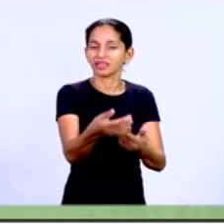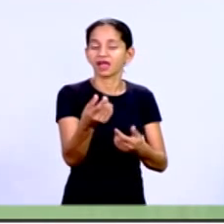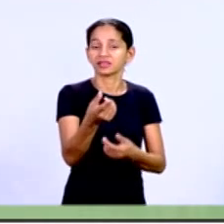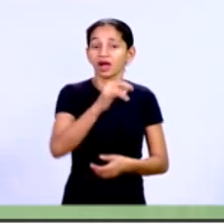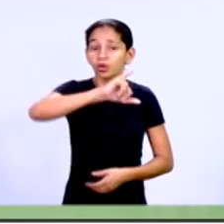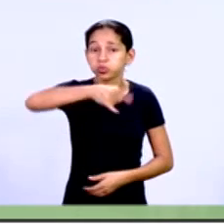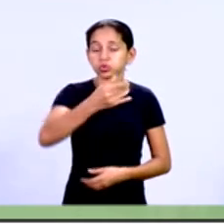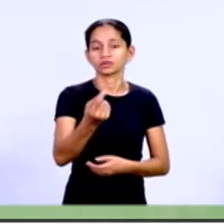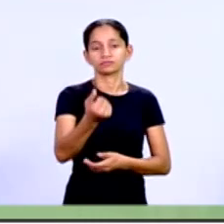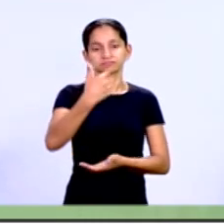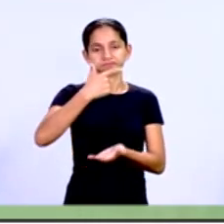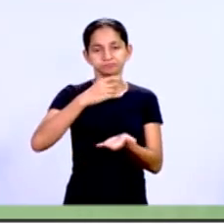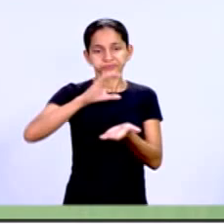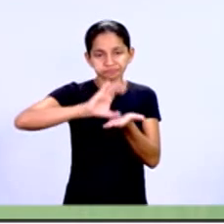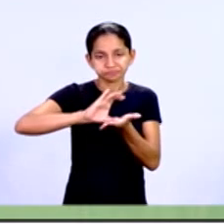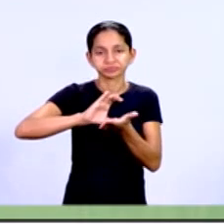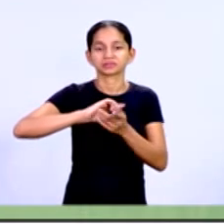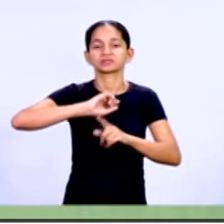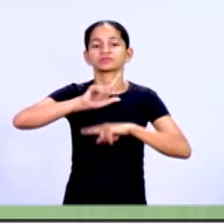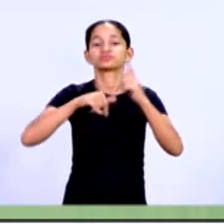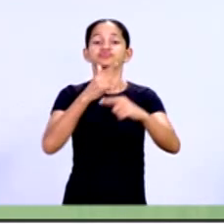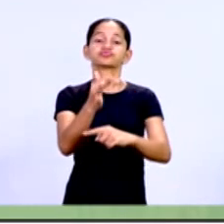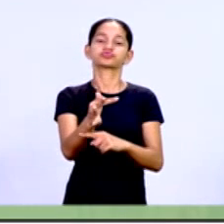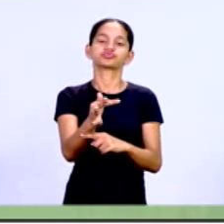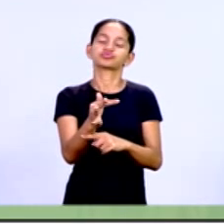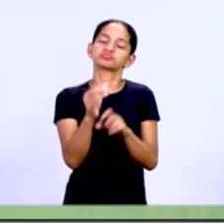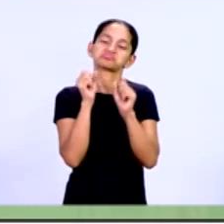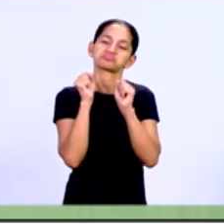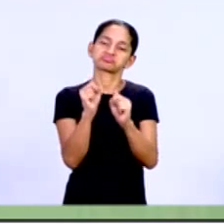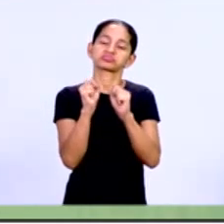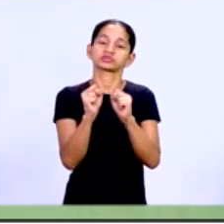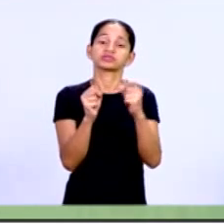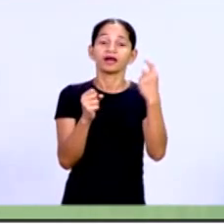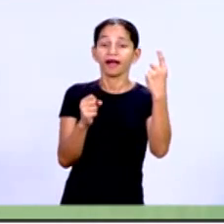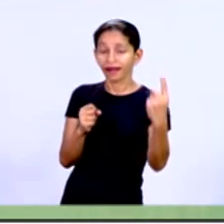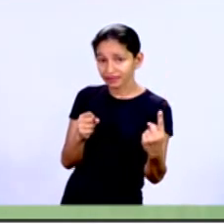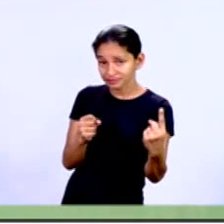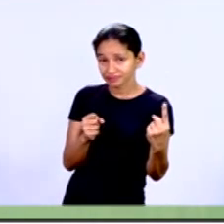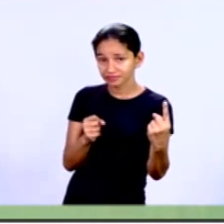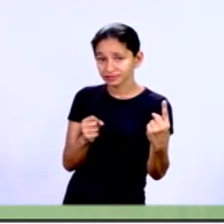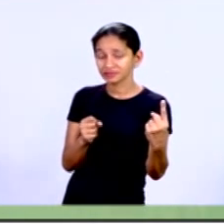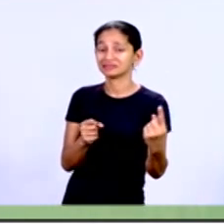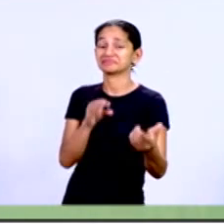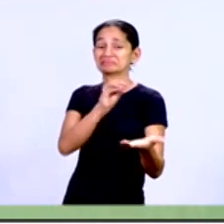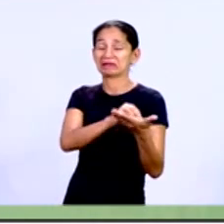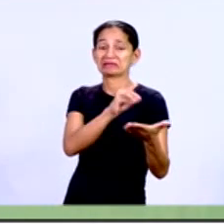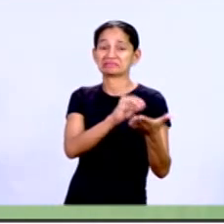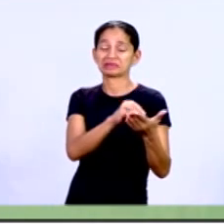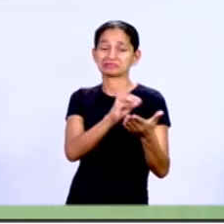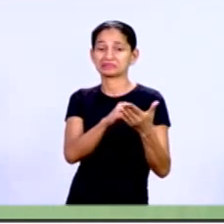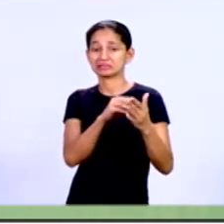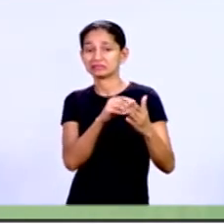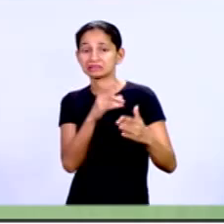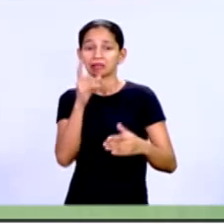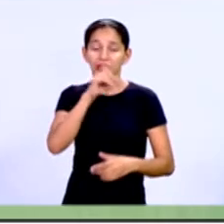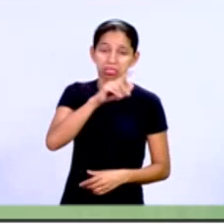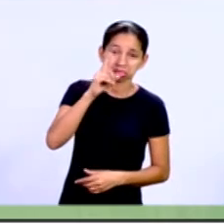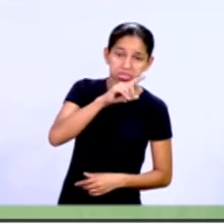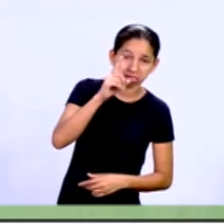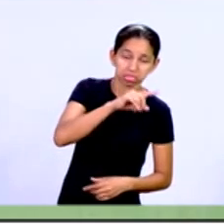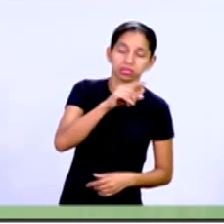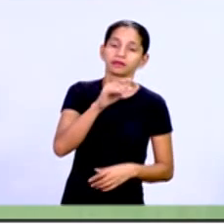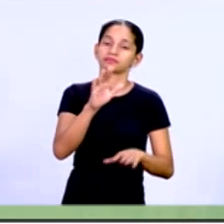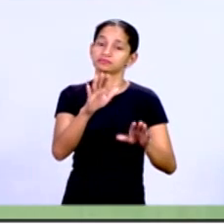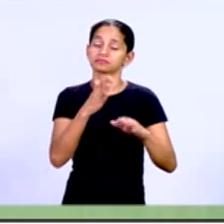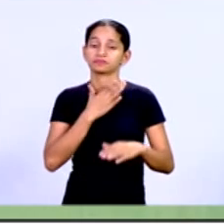esse capital de sobra. E quem são os resgatadores? São as pessoas que estão deficitárias. Não que ele esteja no